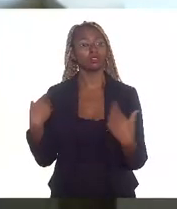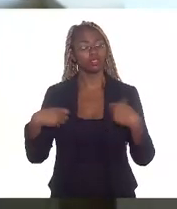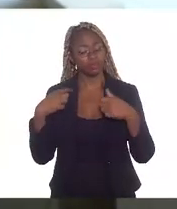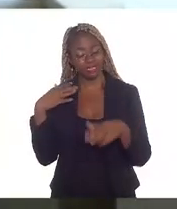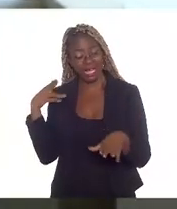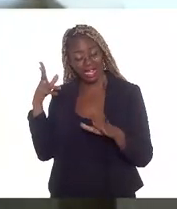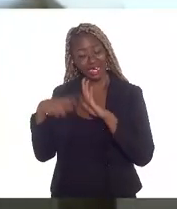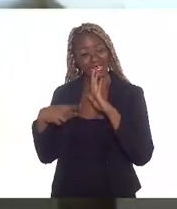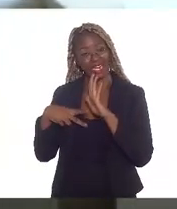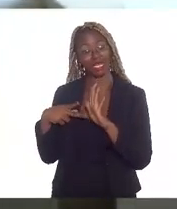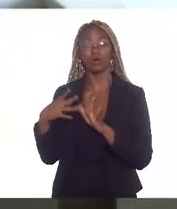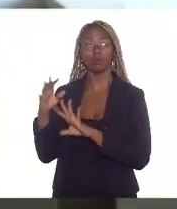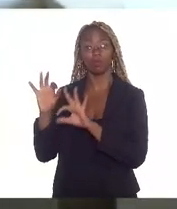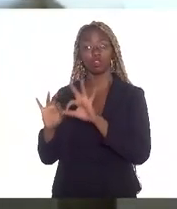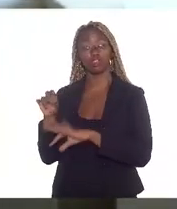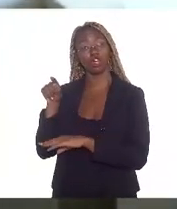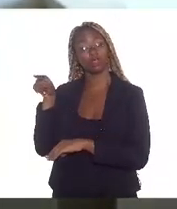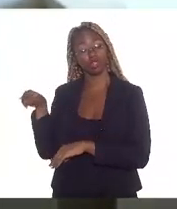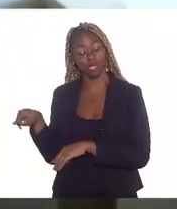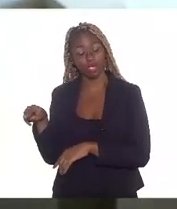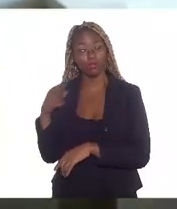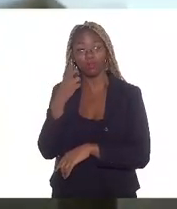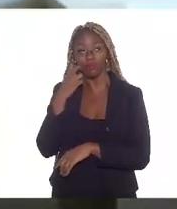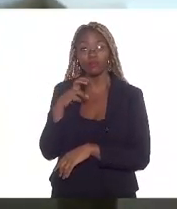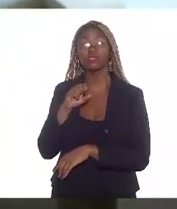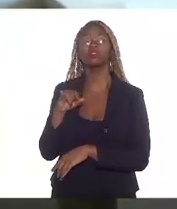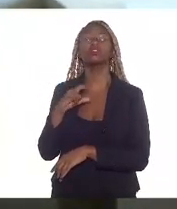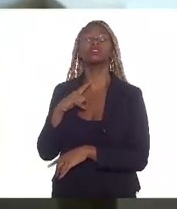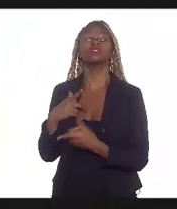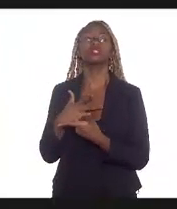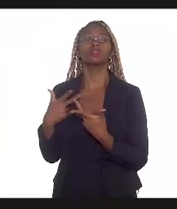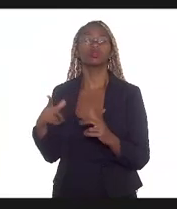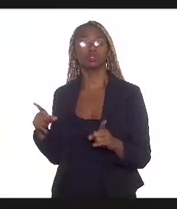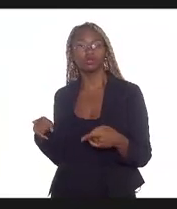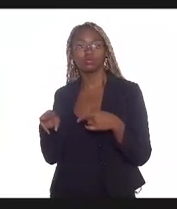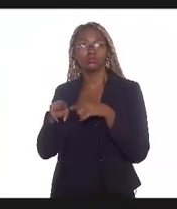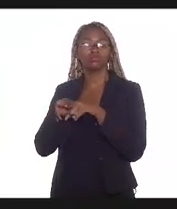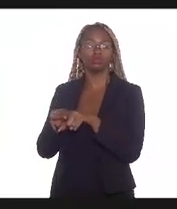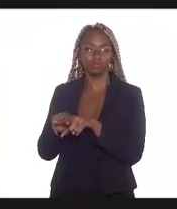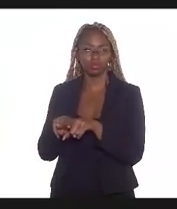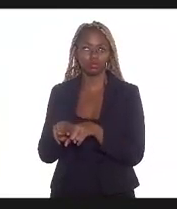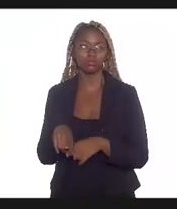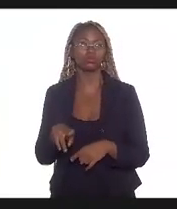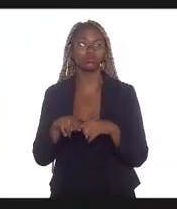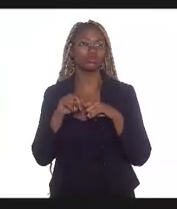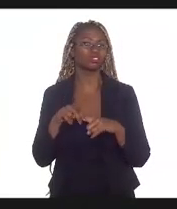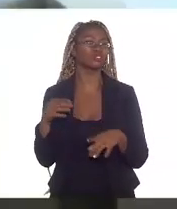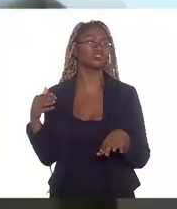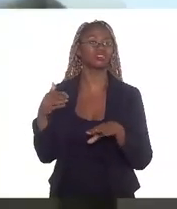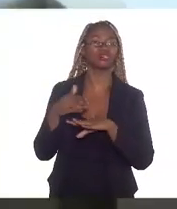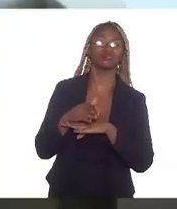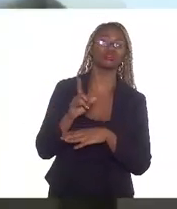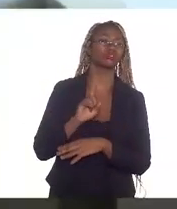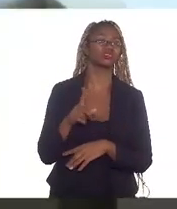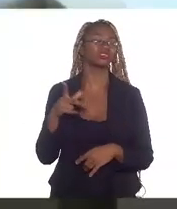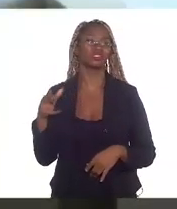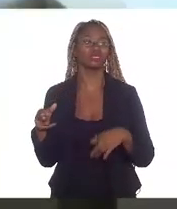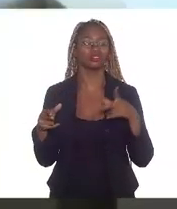coisa depois em comum, a hora que for ao plenário. Ok. Para a gente não entrar no mesmo dia de apazão.